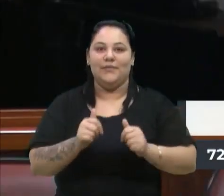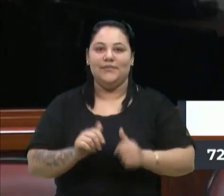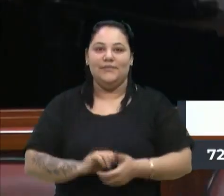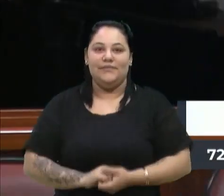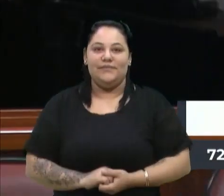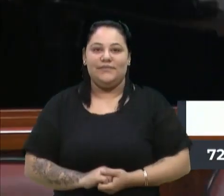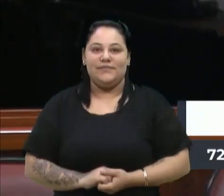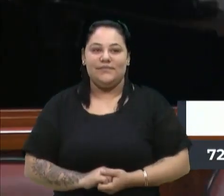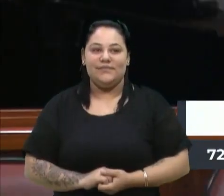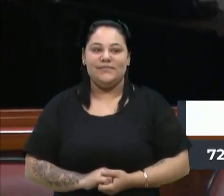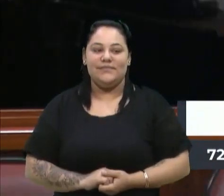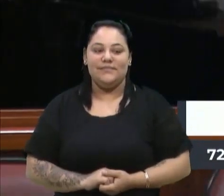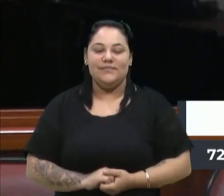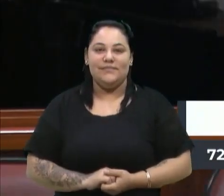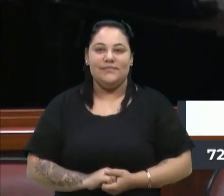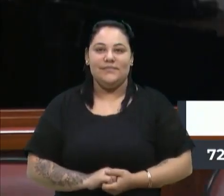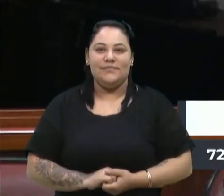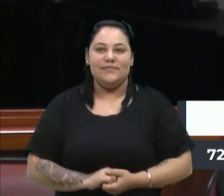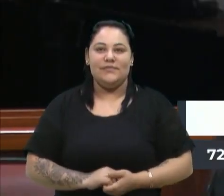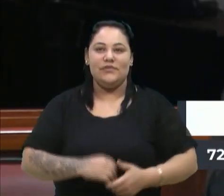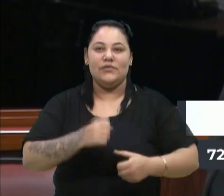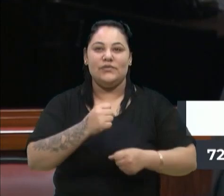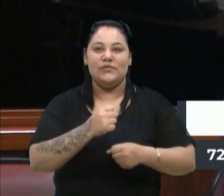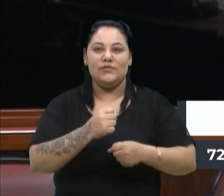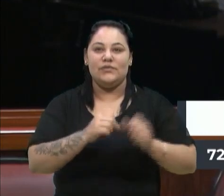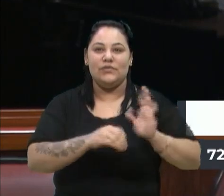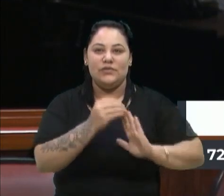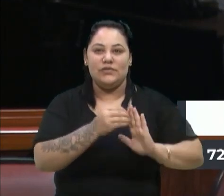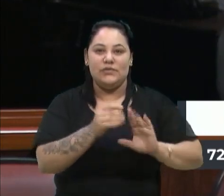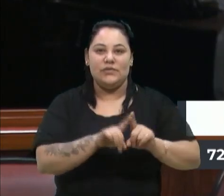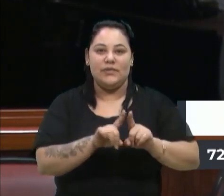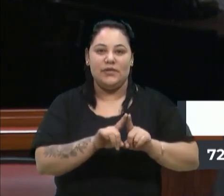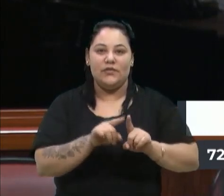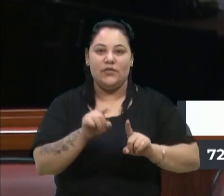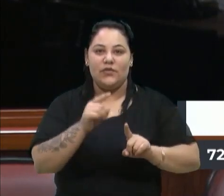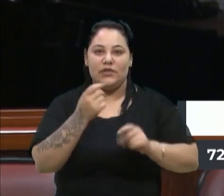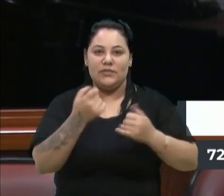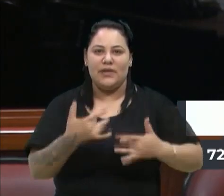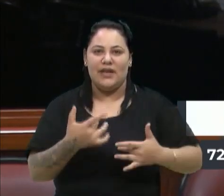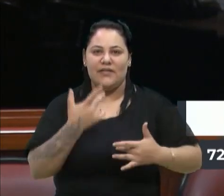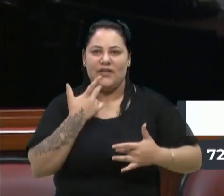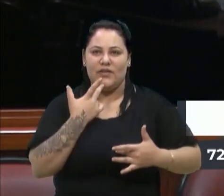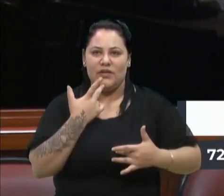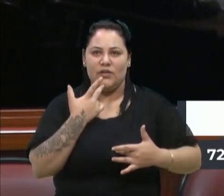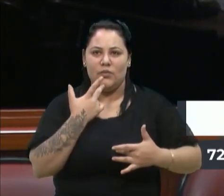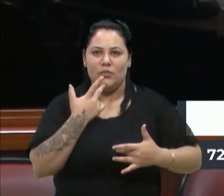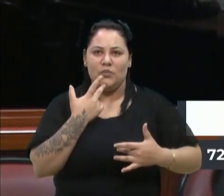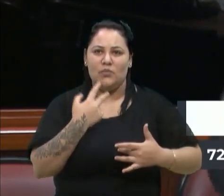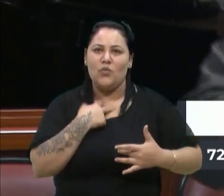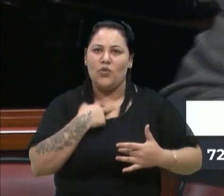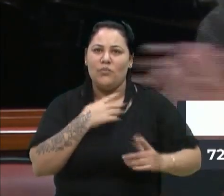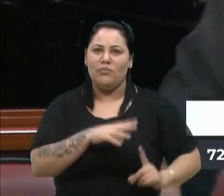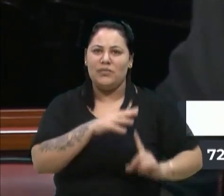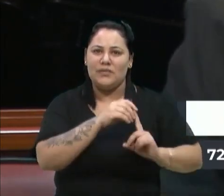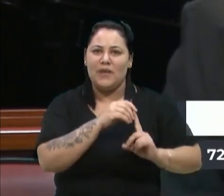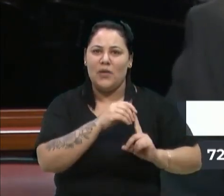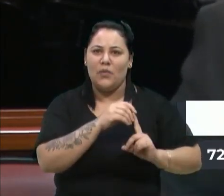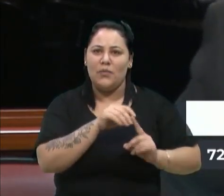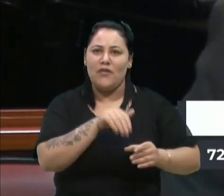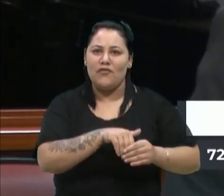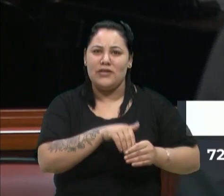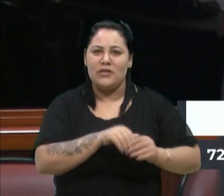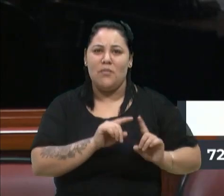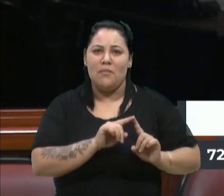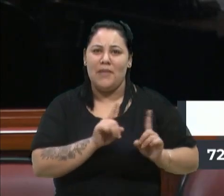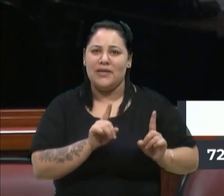A lei de diretrizes orçamentárias, foi dito aqui que ela não pode ser um palanque eleitoral, mas ela não pode ser uma